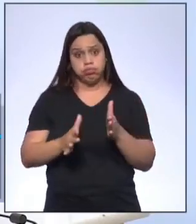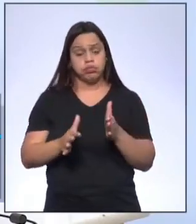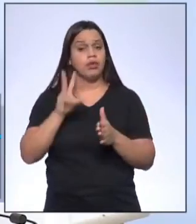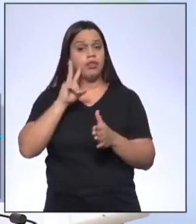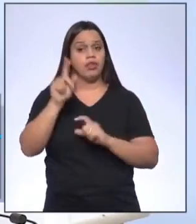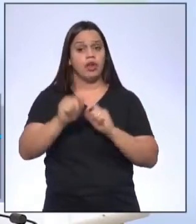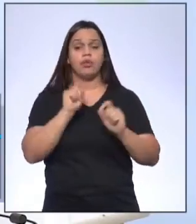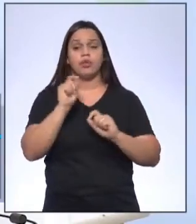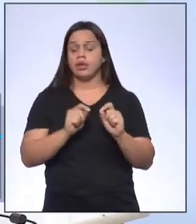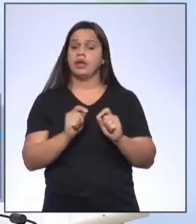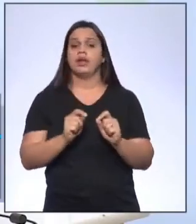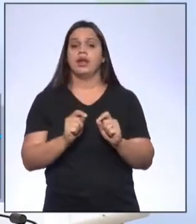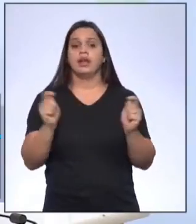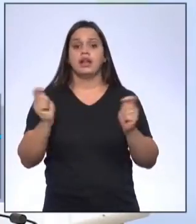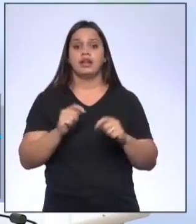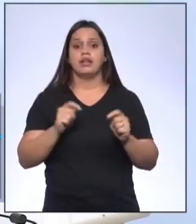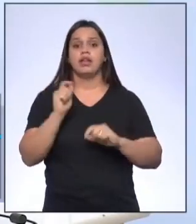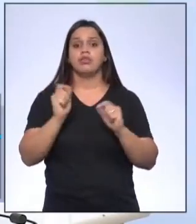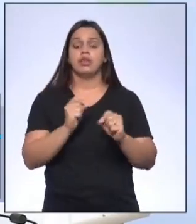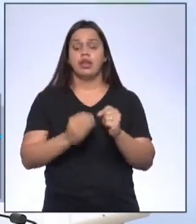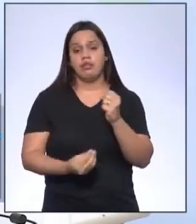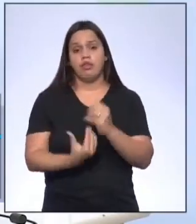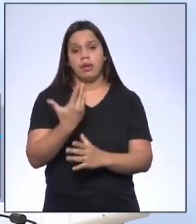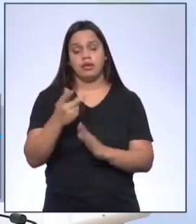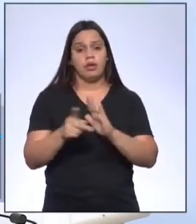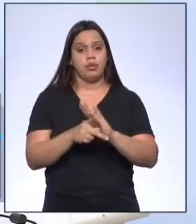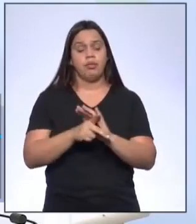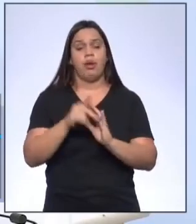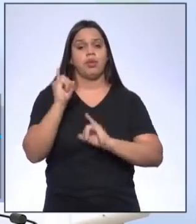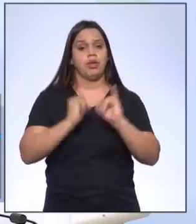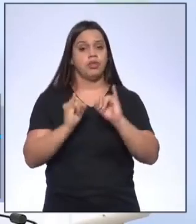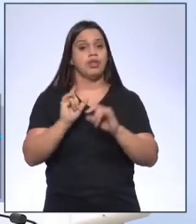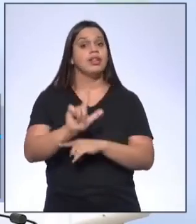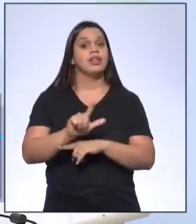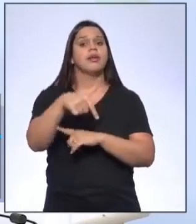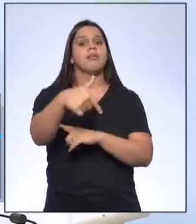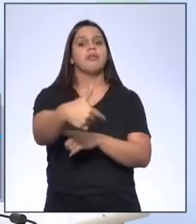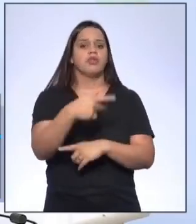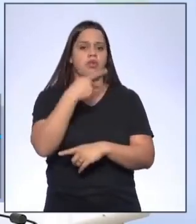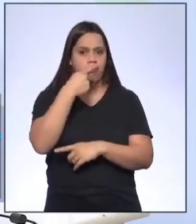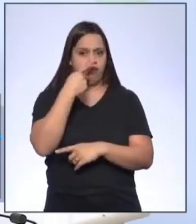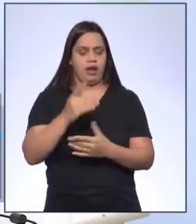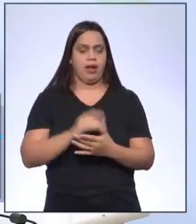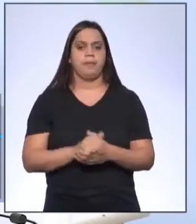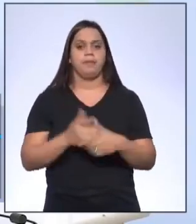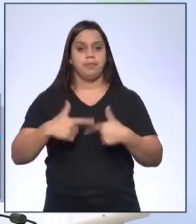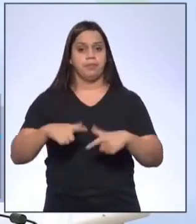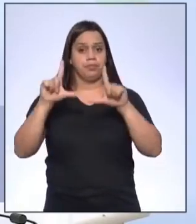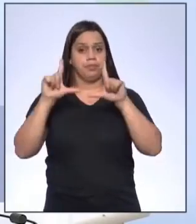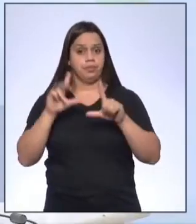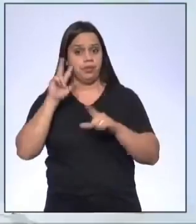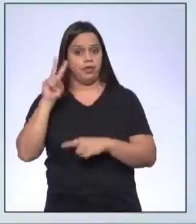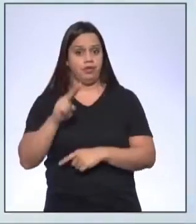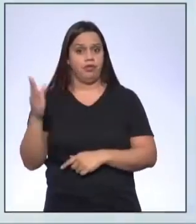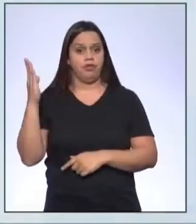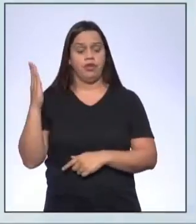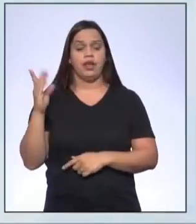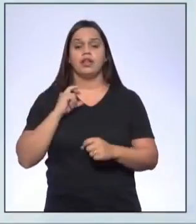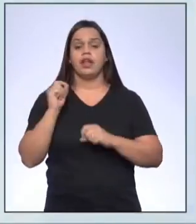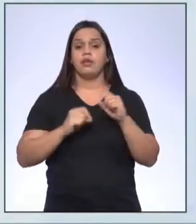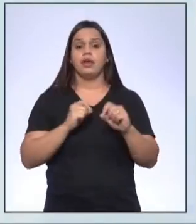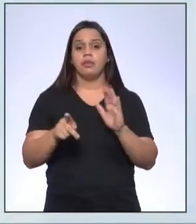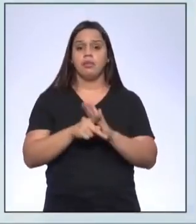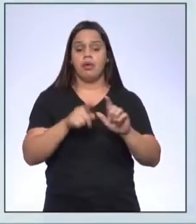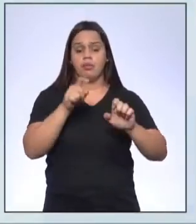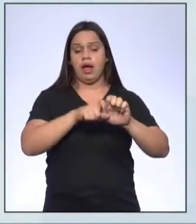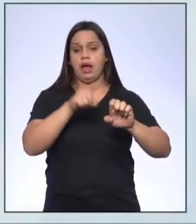da questão aí da formação das indústrias, que a gente vai falar um pouquinho mais para frente. Tá? Na próxima tela aí vocês vão ver as estatísticas de